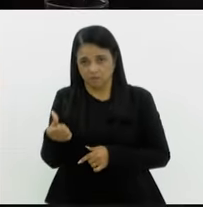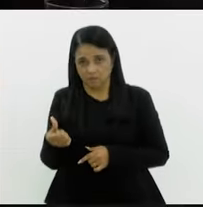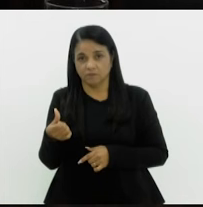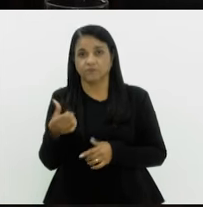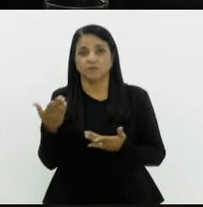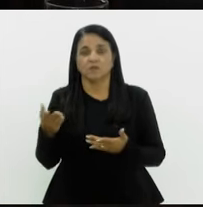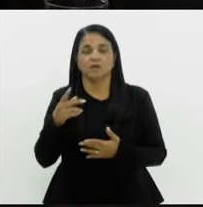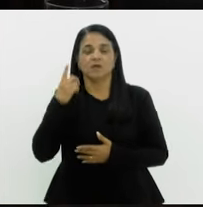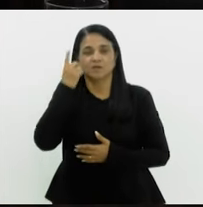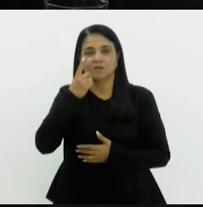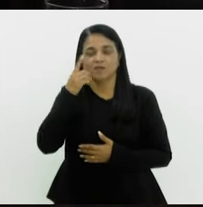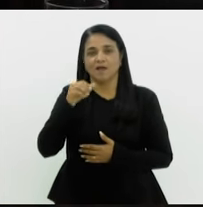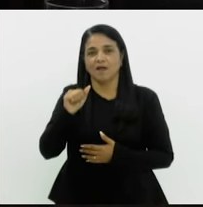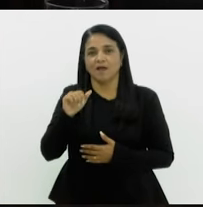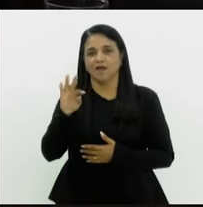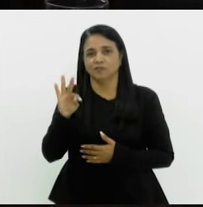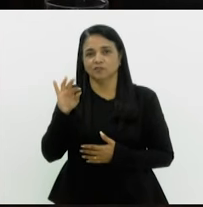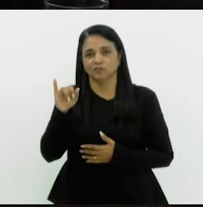Deputado Átila Nunes.